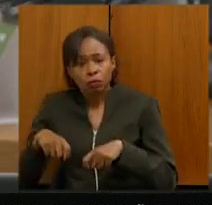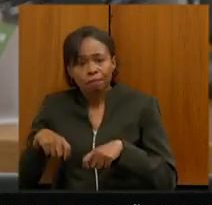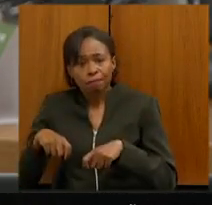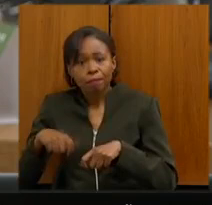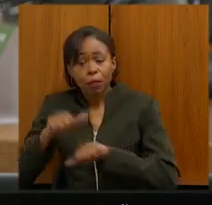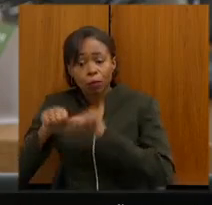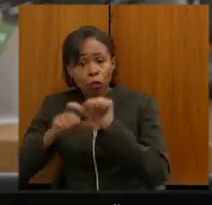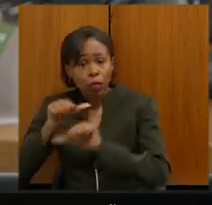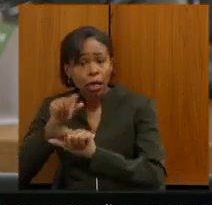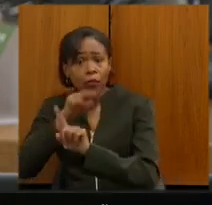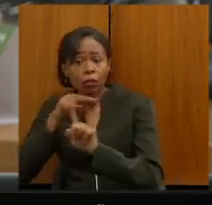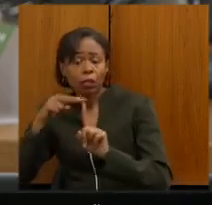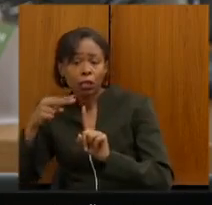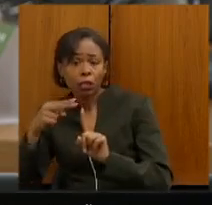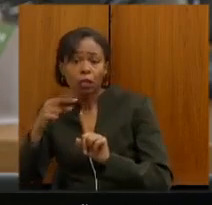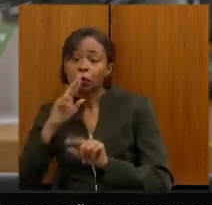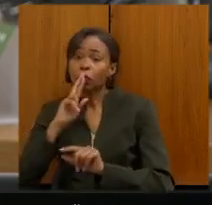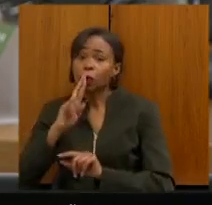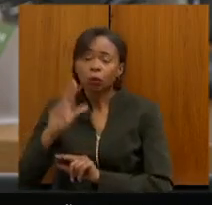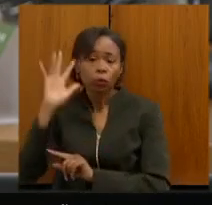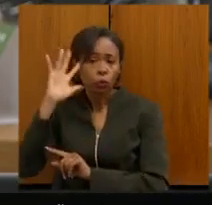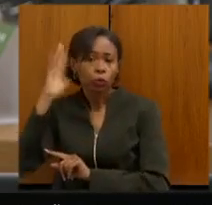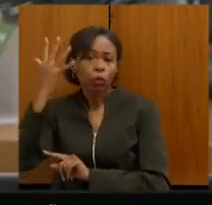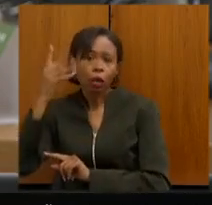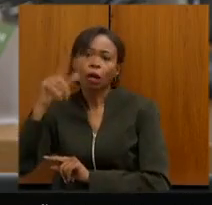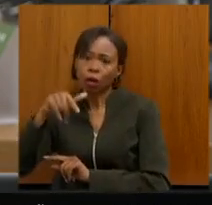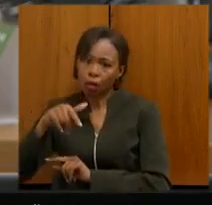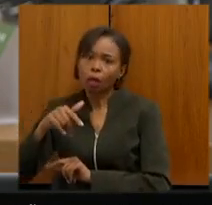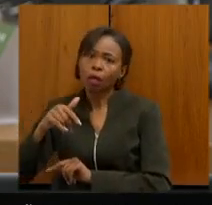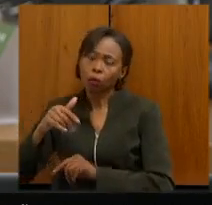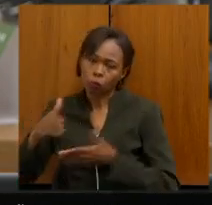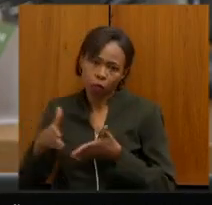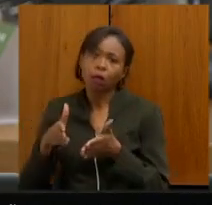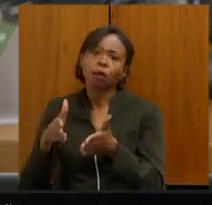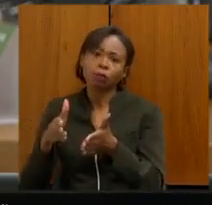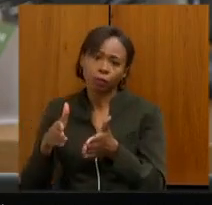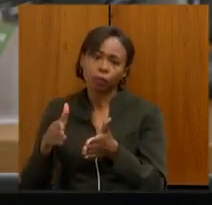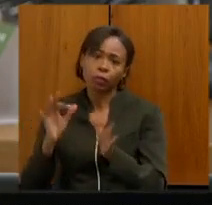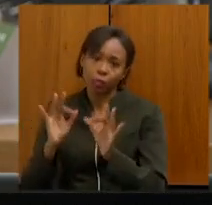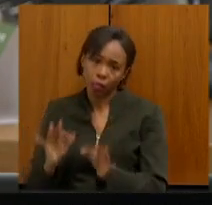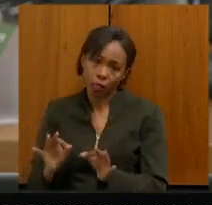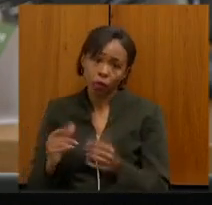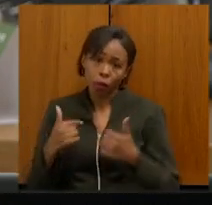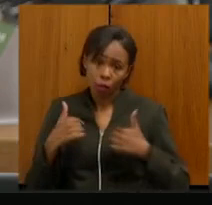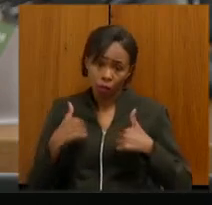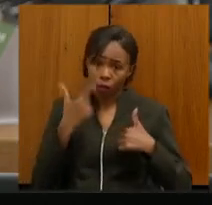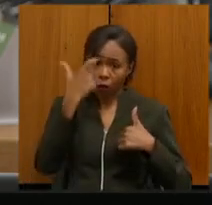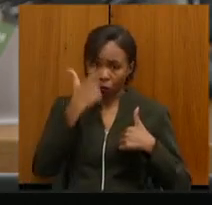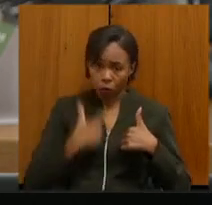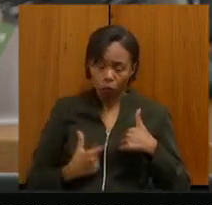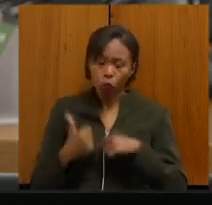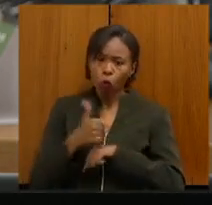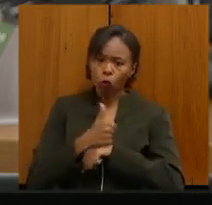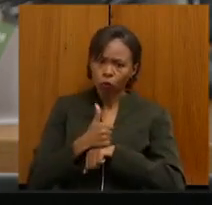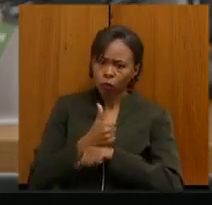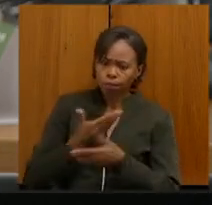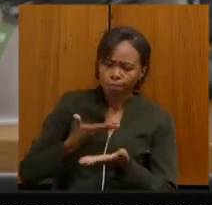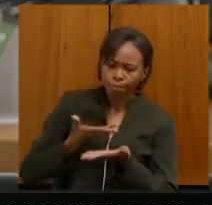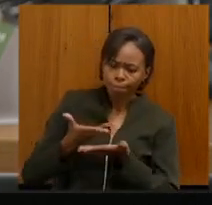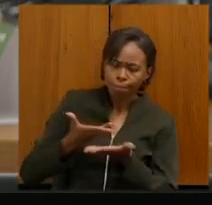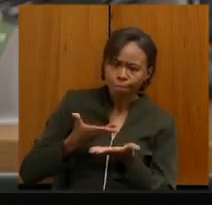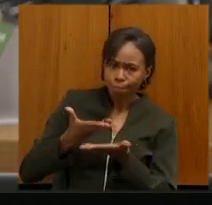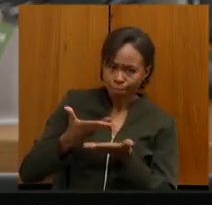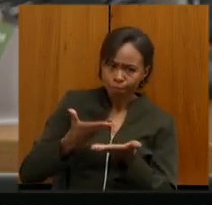e soluções é um caminho como mediadora né o que eu acredito e como eu vejo né sim